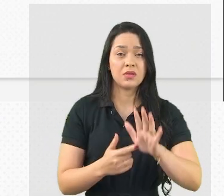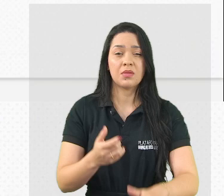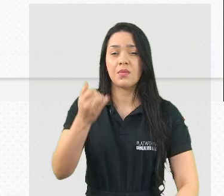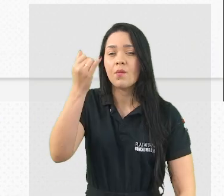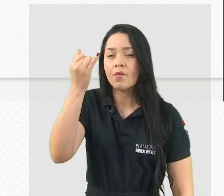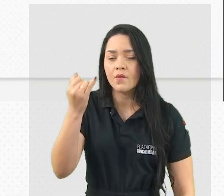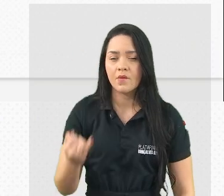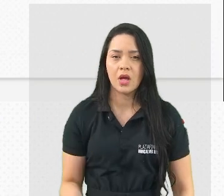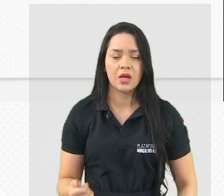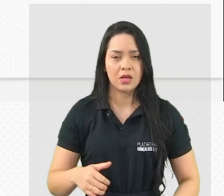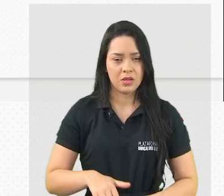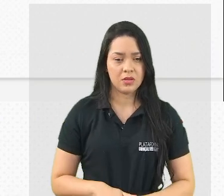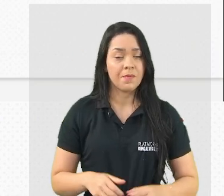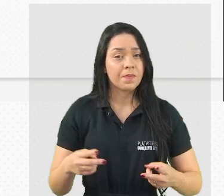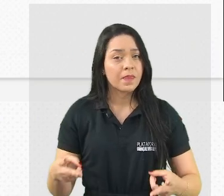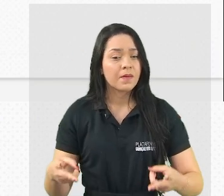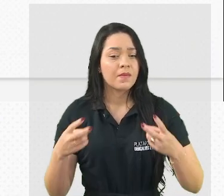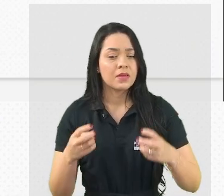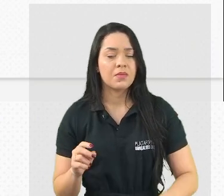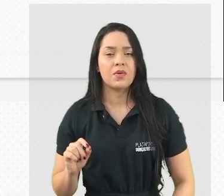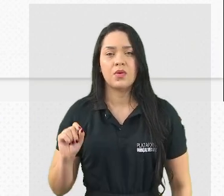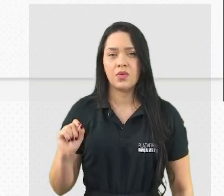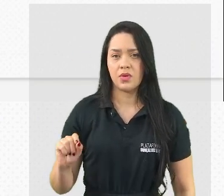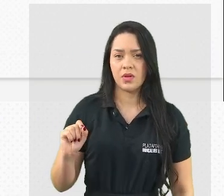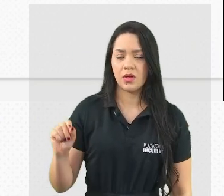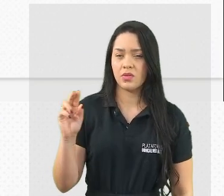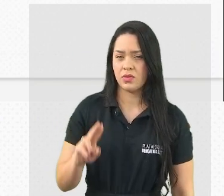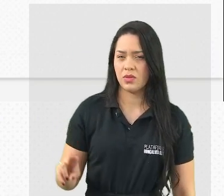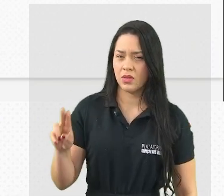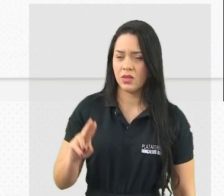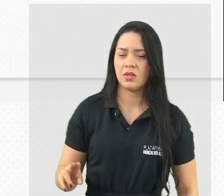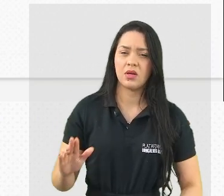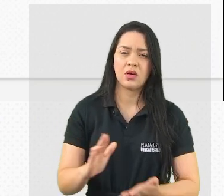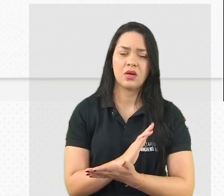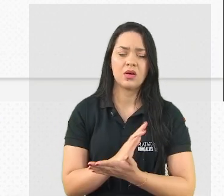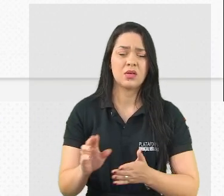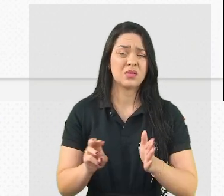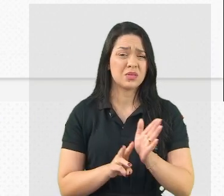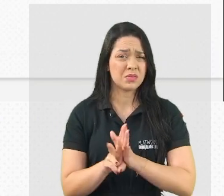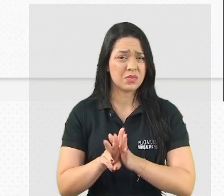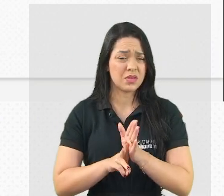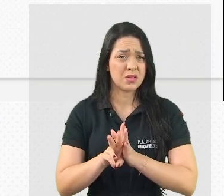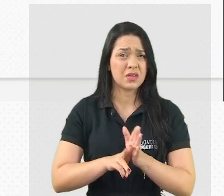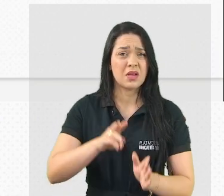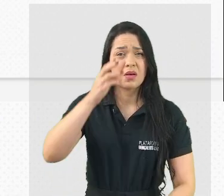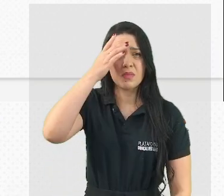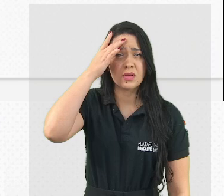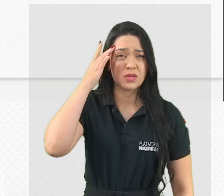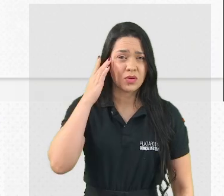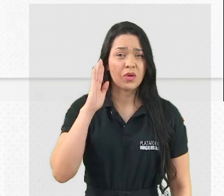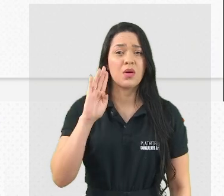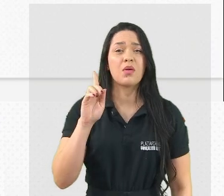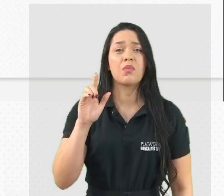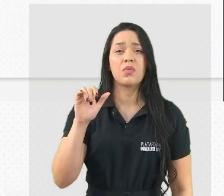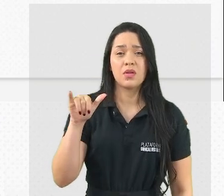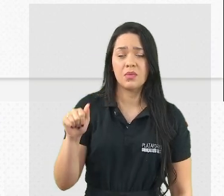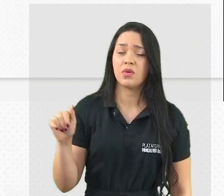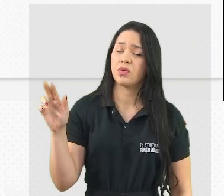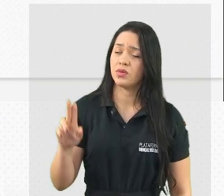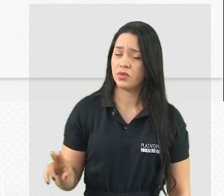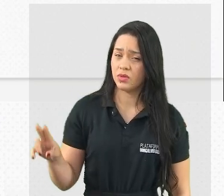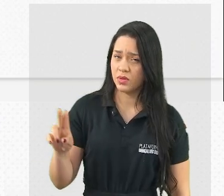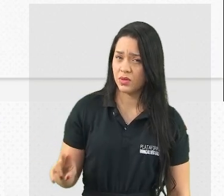magreza. Percebam que elas utilizam de alguns métodos que a pessoa bulímica utiliza. A